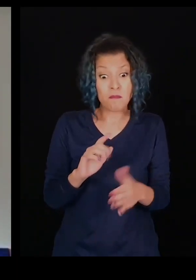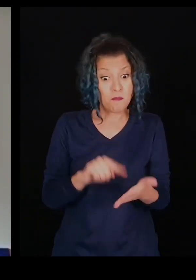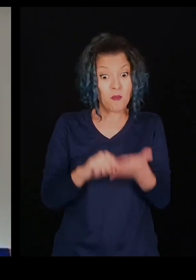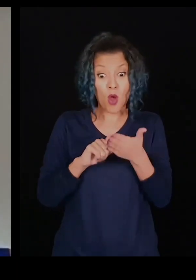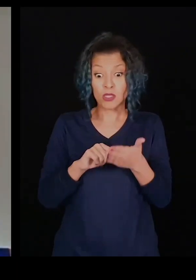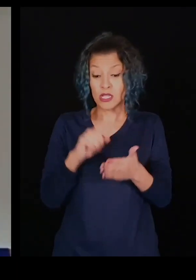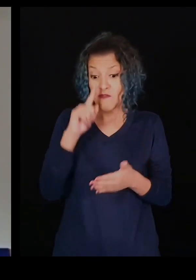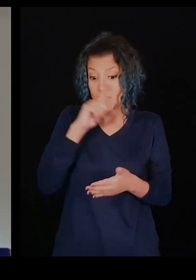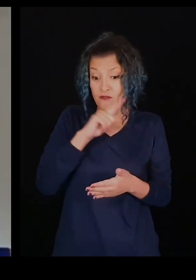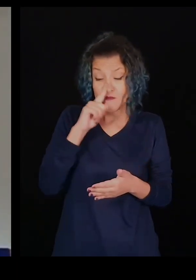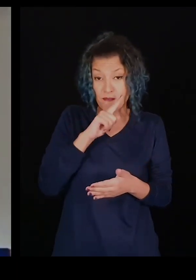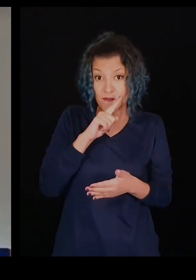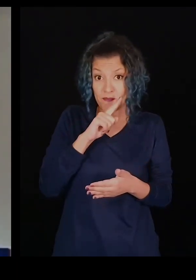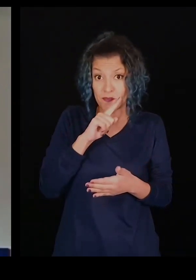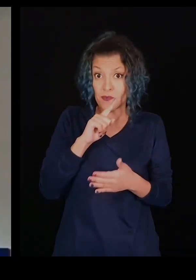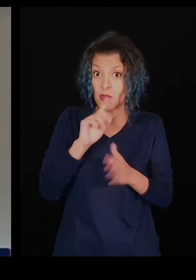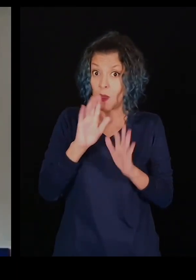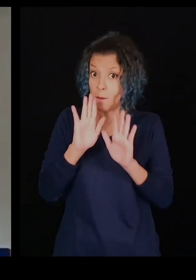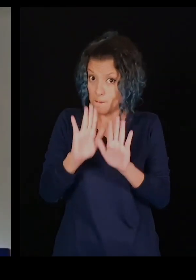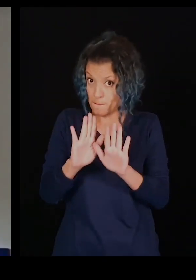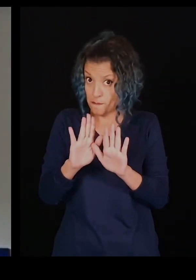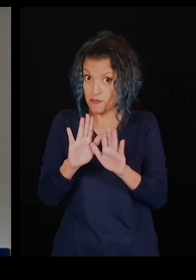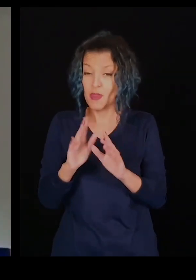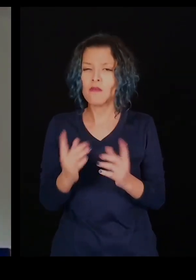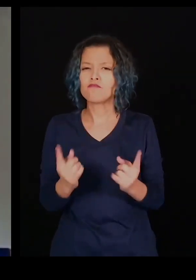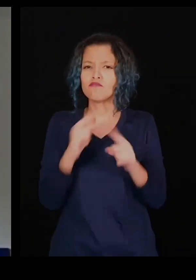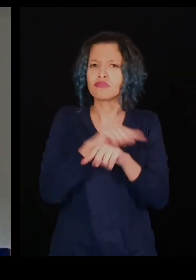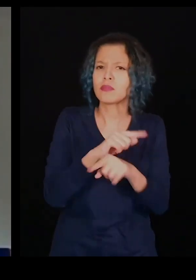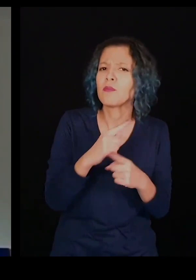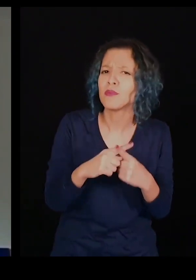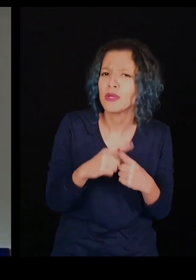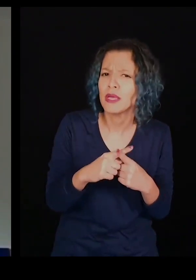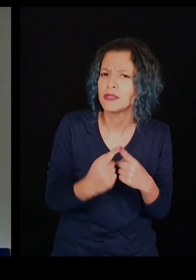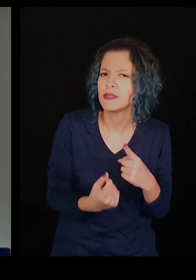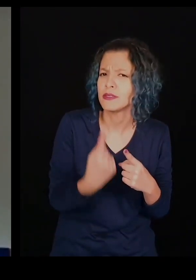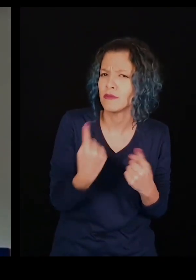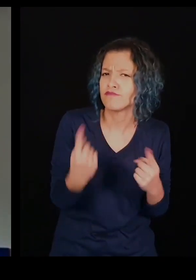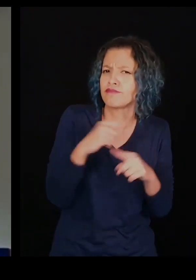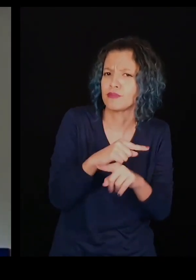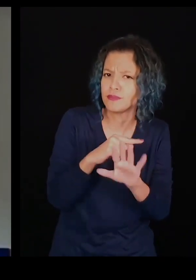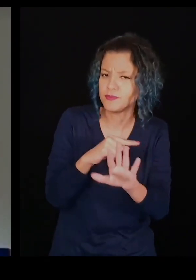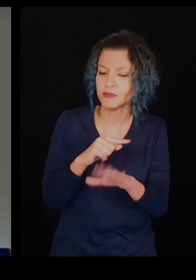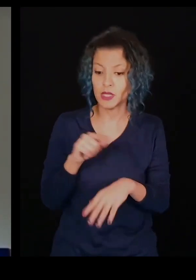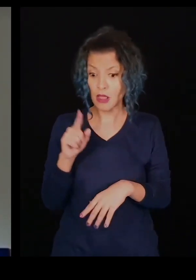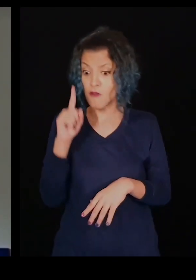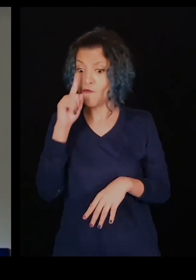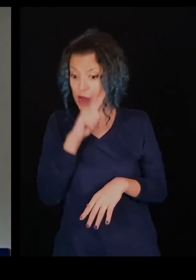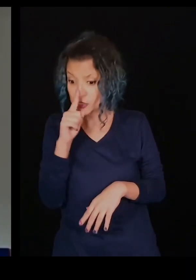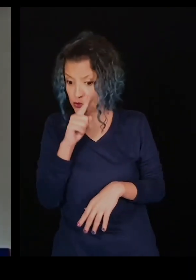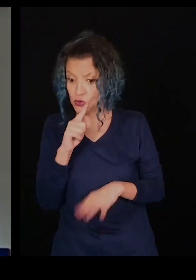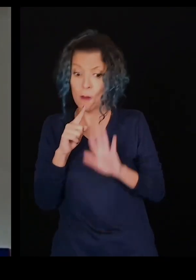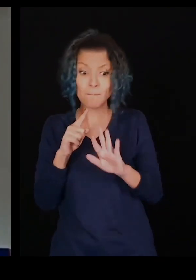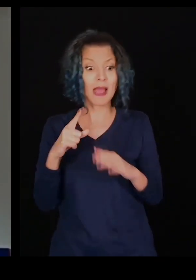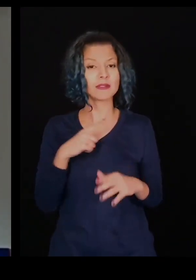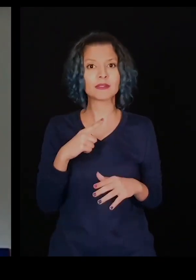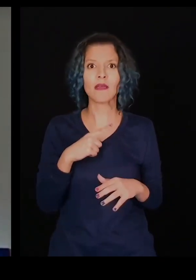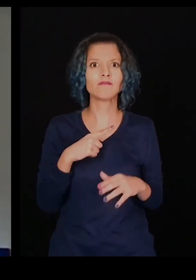porque ao mesmo momento aparece uma energia muito forte para reagir a essa situação. Então, eu ainda